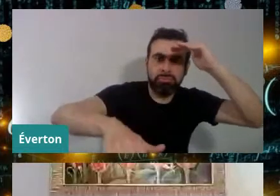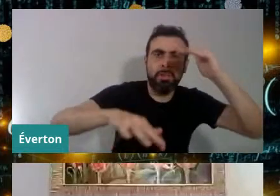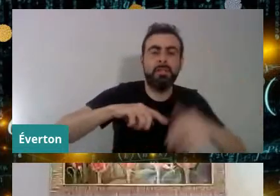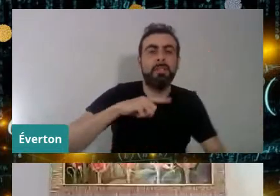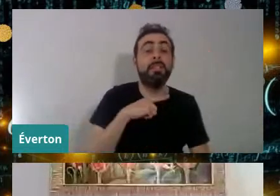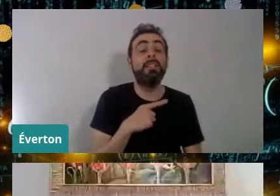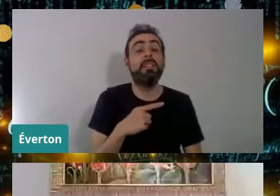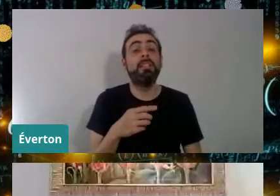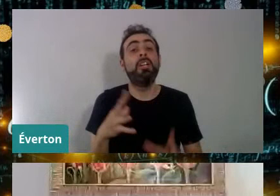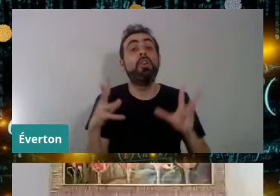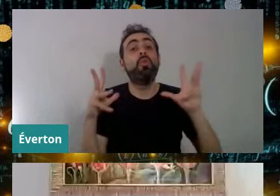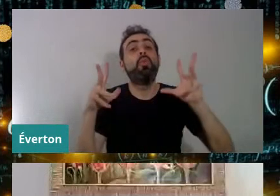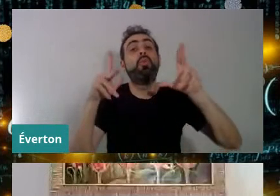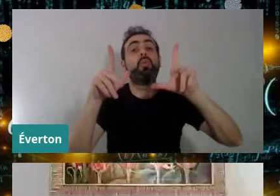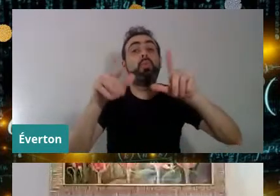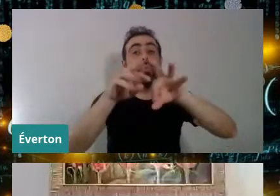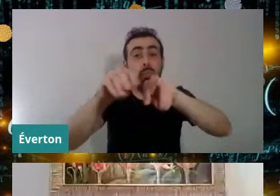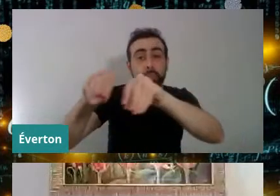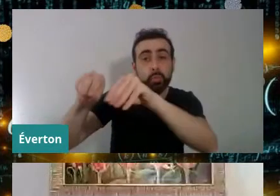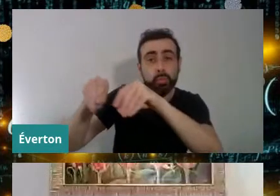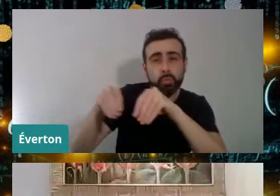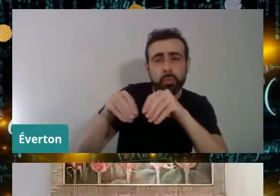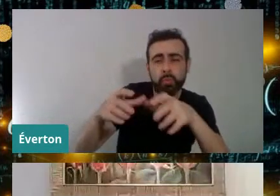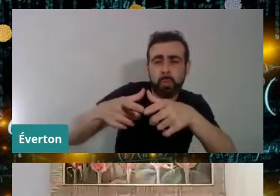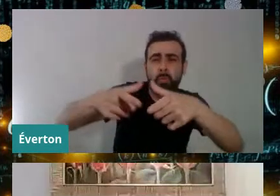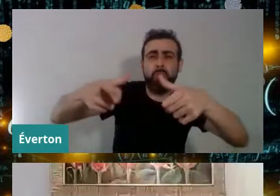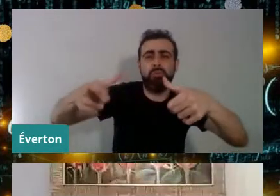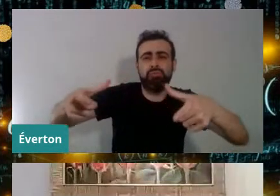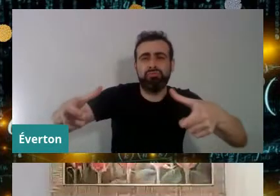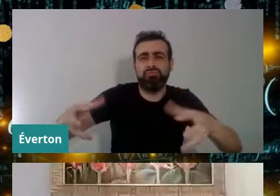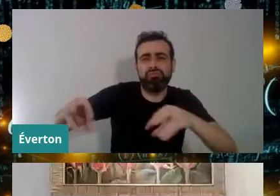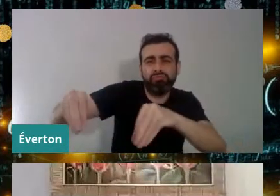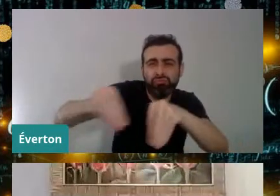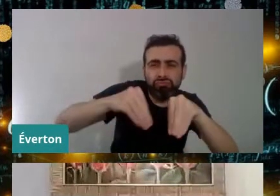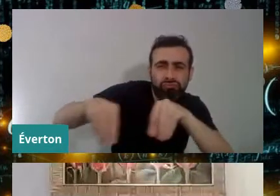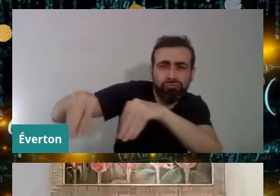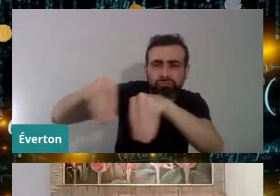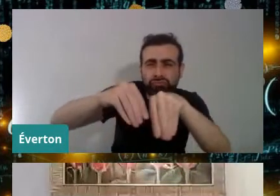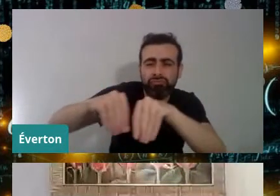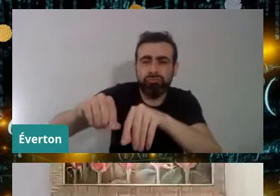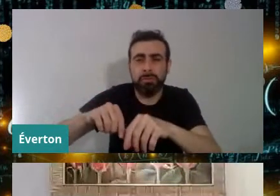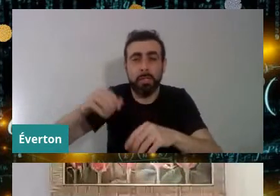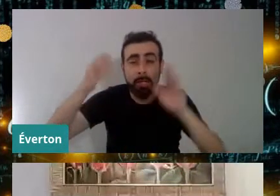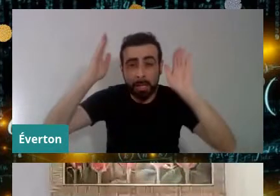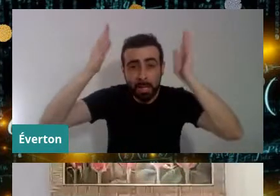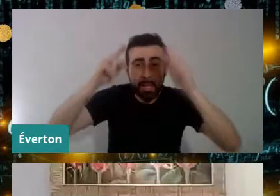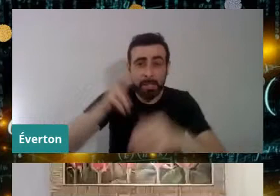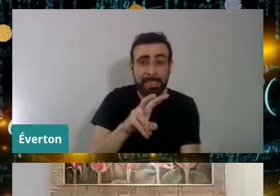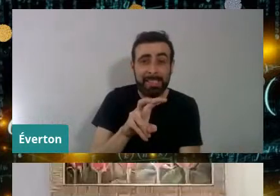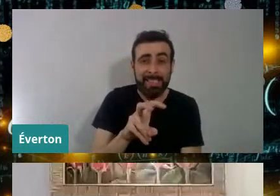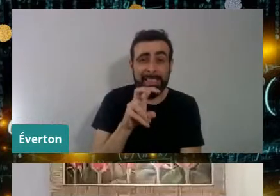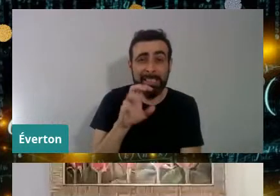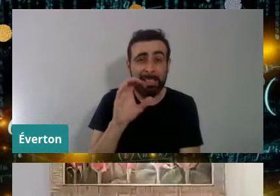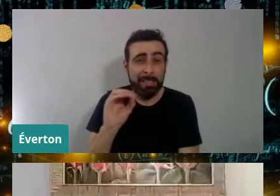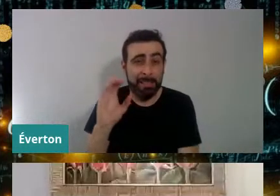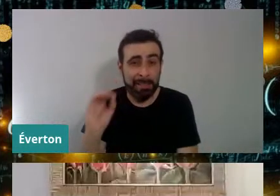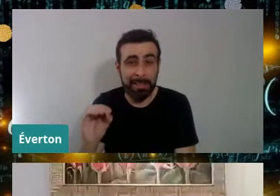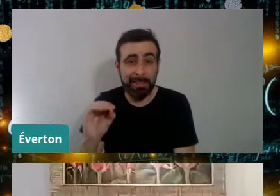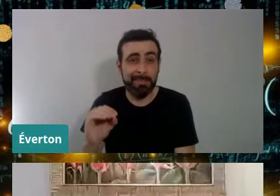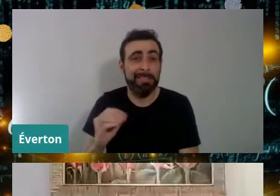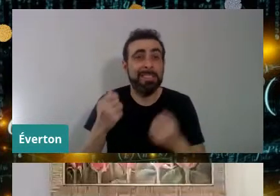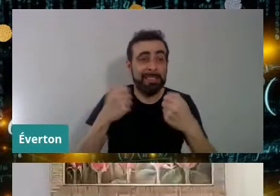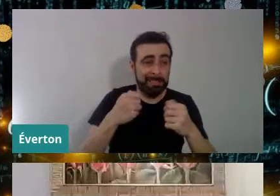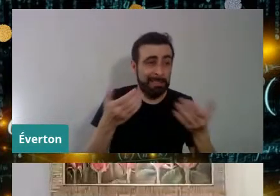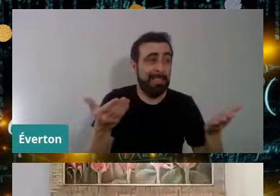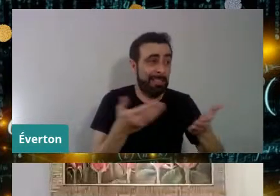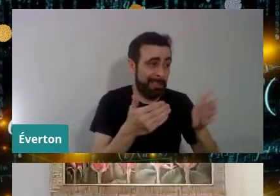nós tiramos todo aquele barranco, fizemos um corte ali, saíram 500 caminhões de terra ali para fazer aquele estacionamento e aquela escadaria ali, que tem até